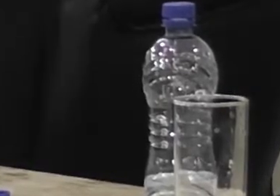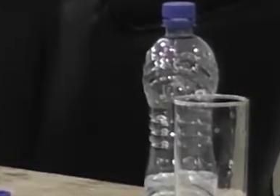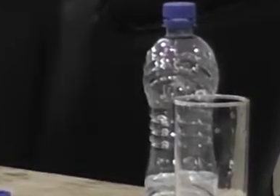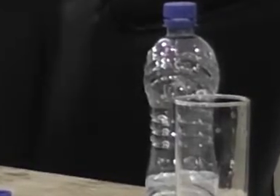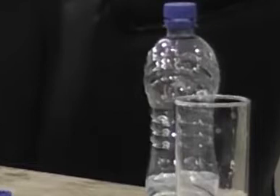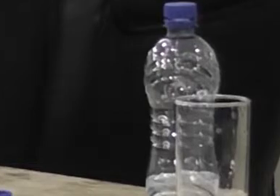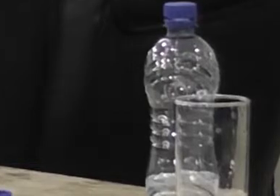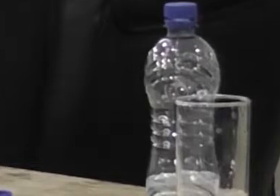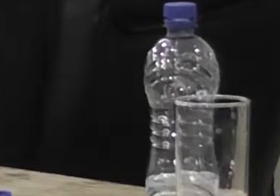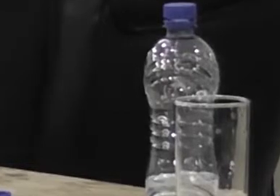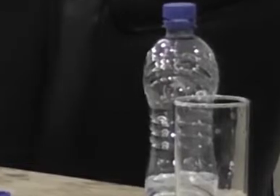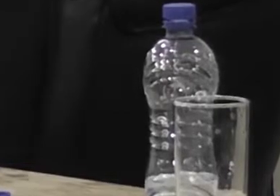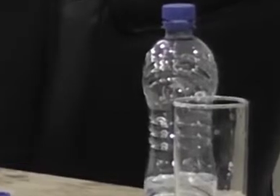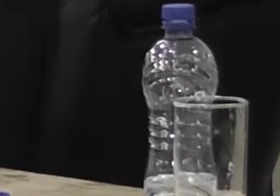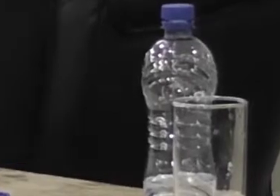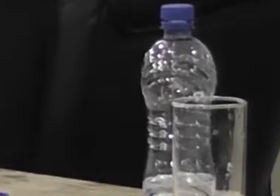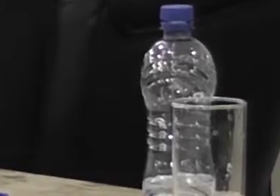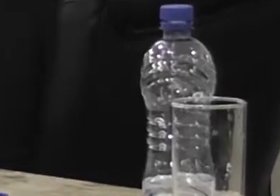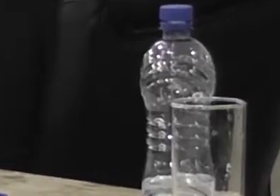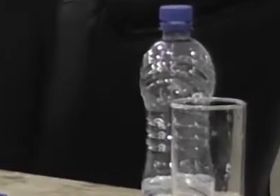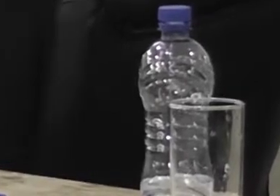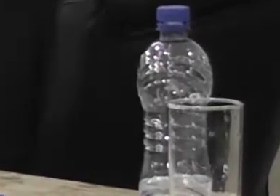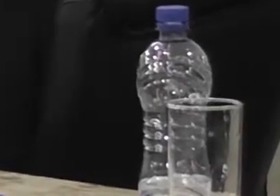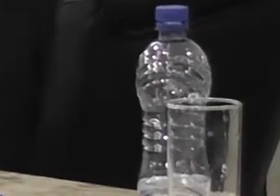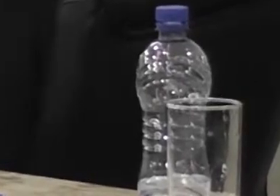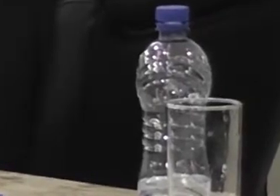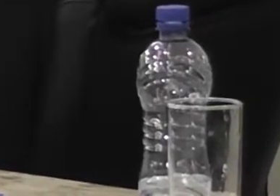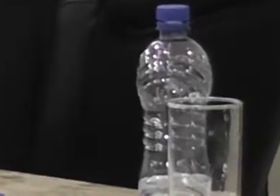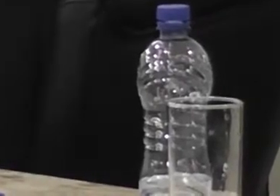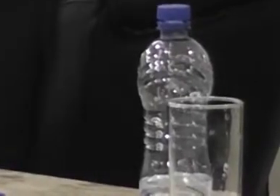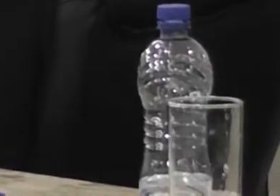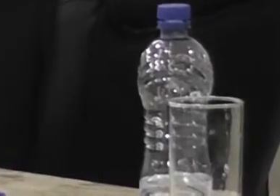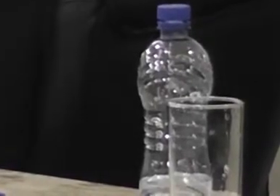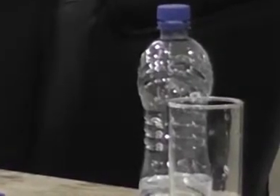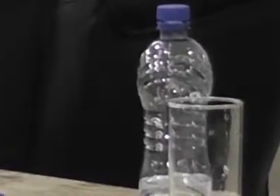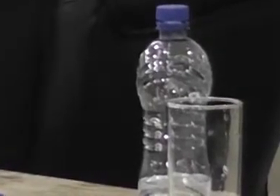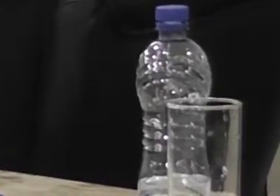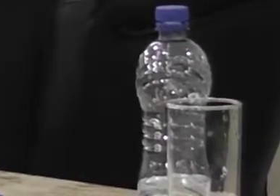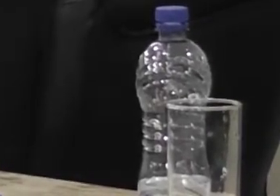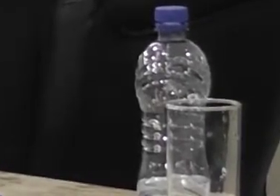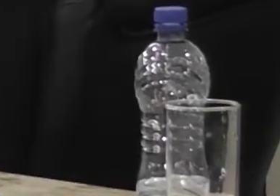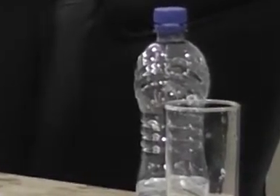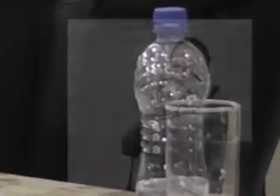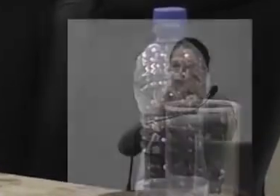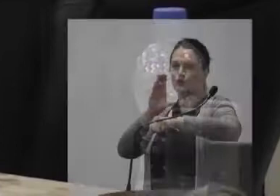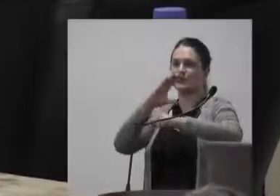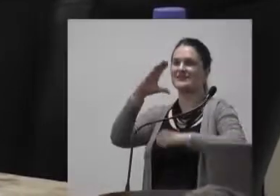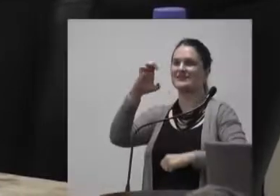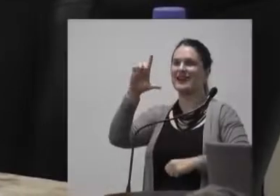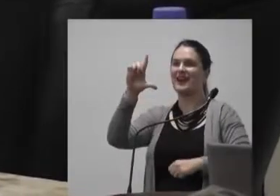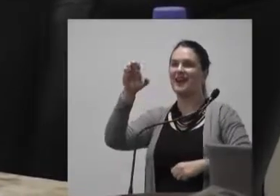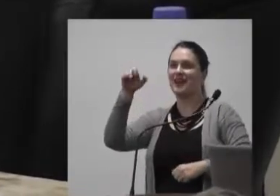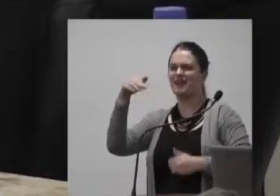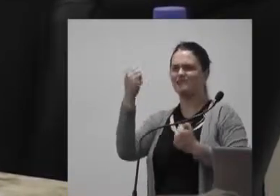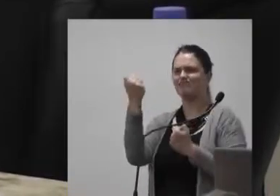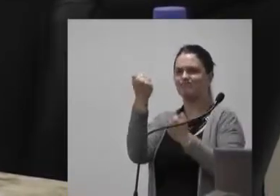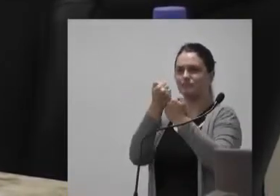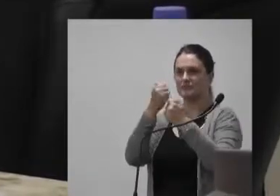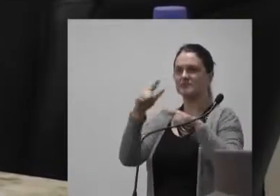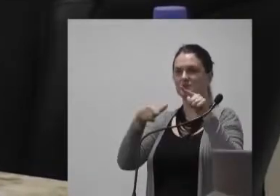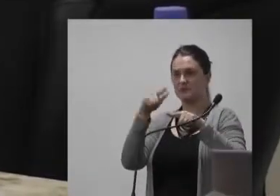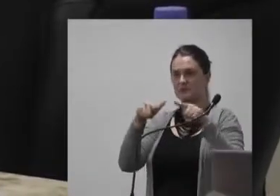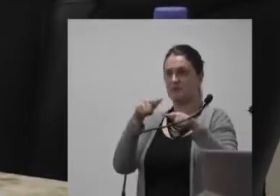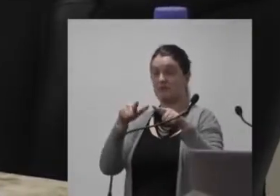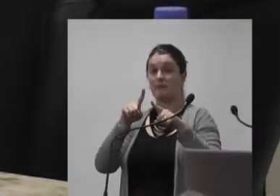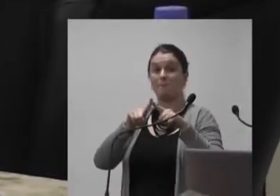na escola. Nós, no Colégio São Cristóvão, tínhamos, né, a aula de Libras, né, nos cursos do CELEM, que apoiava e trabalhava